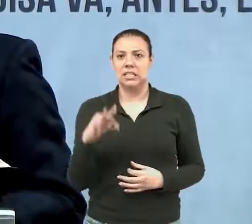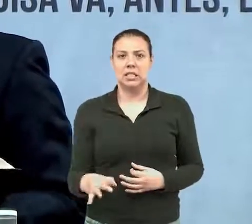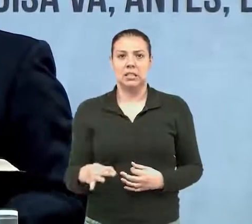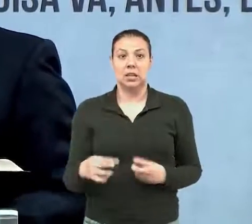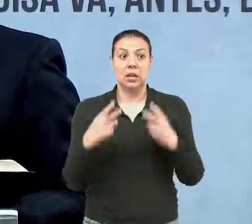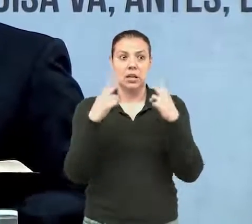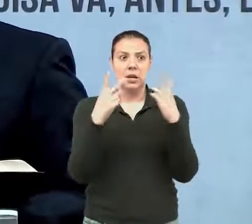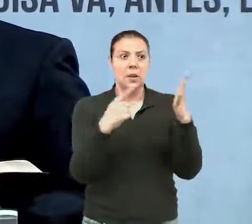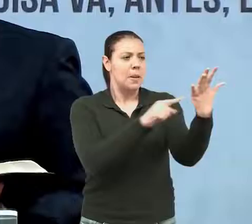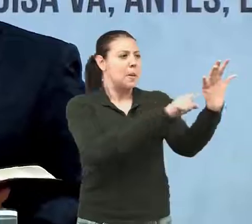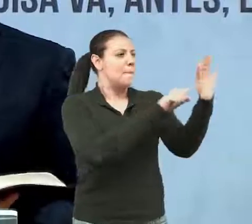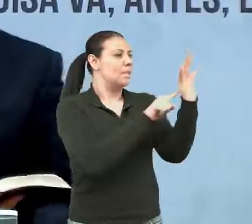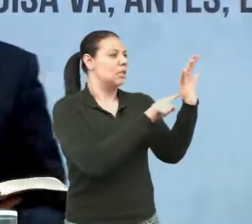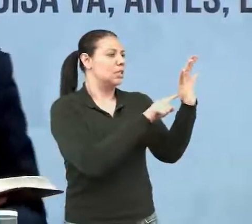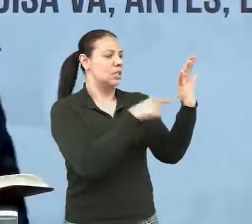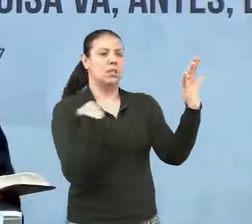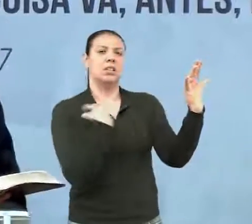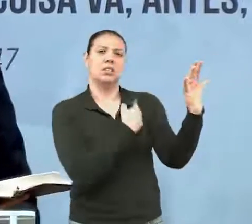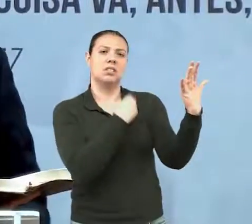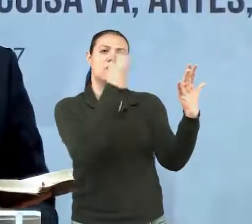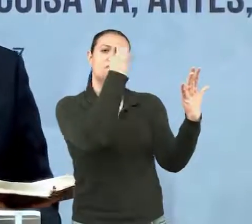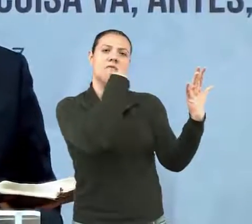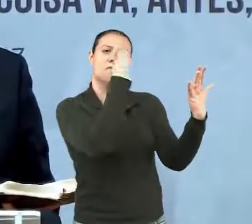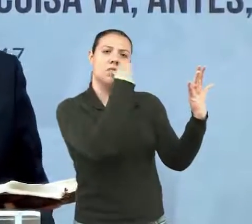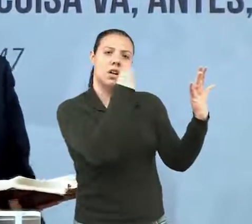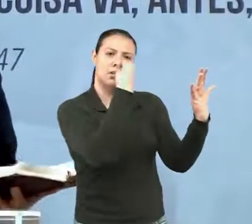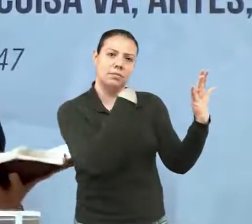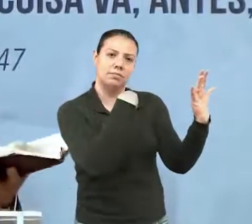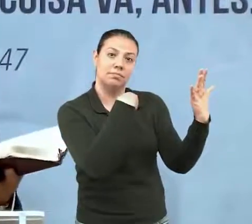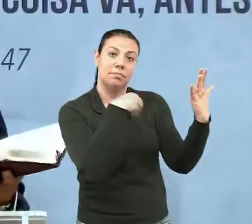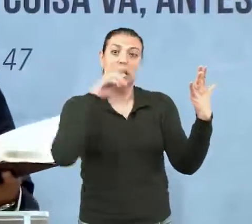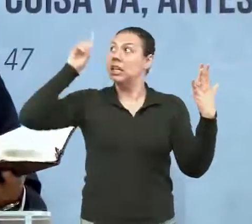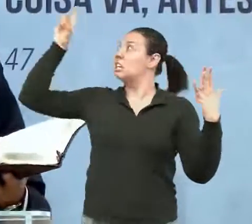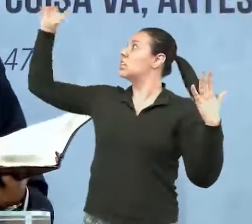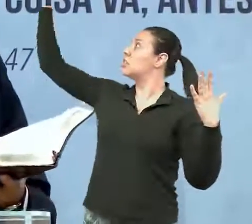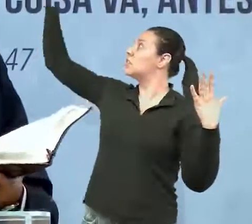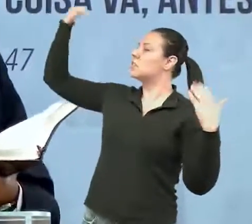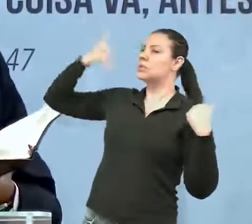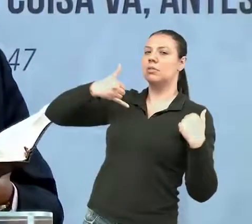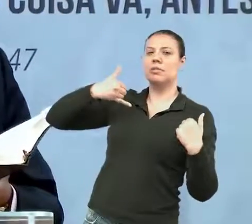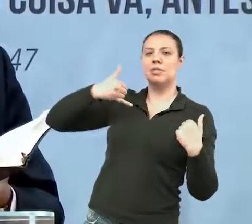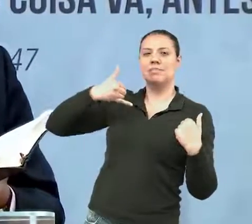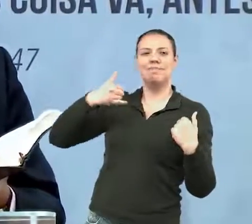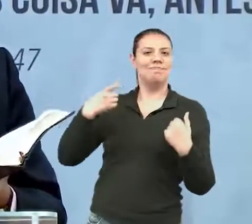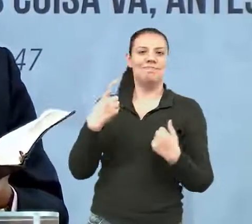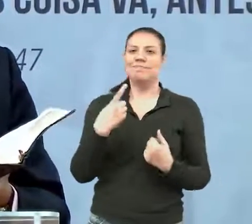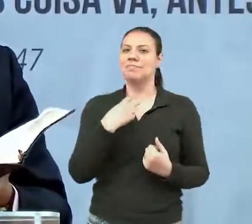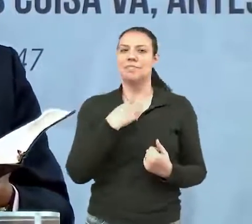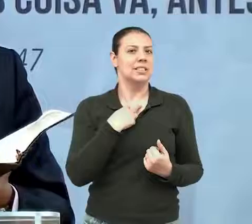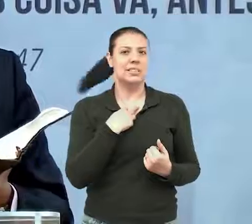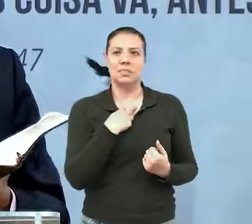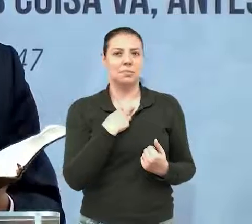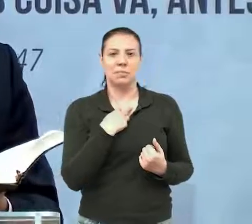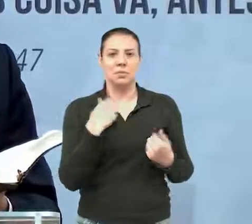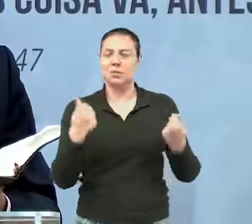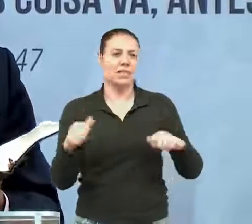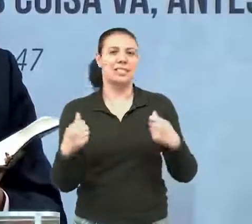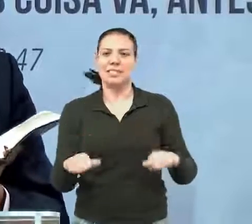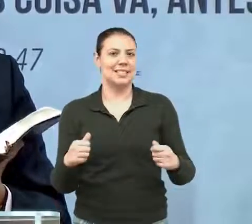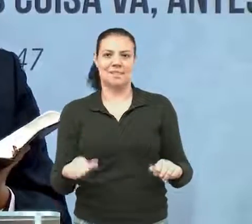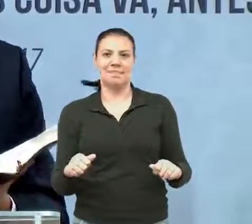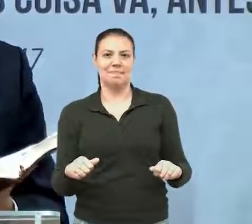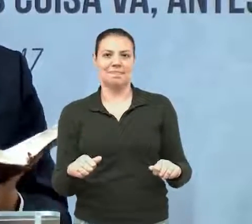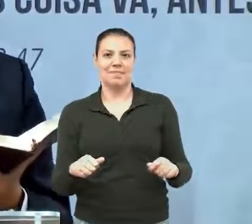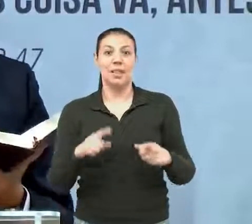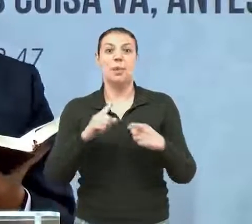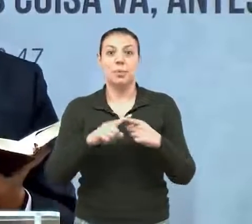carranca. E Deus está dizendo: você não precisa ficar assombrado. Por quê? Porque eu